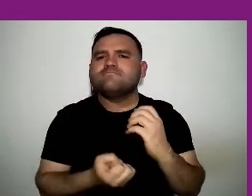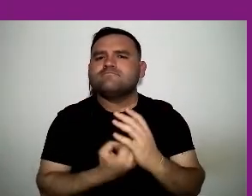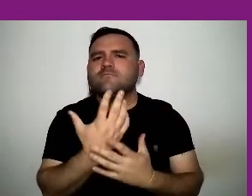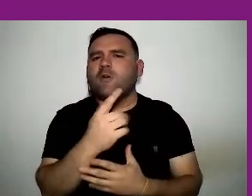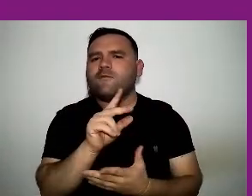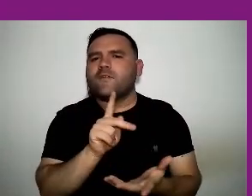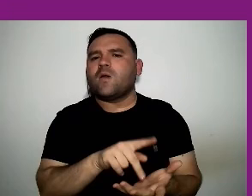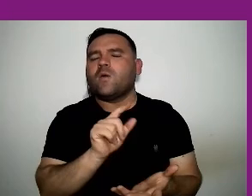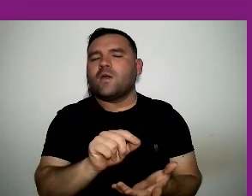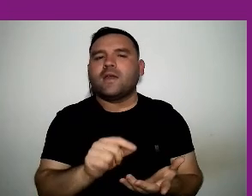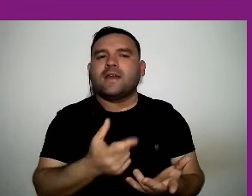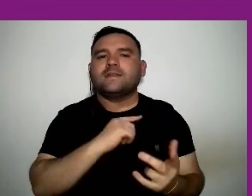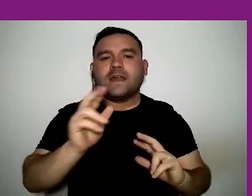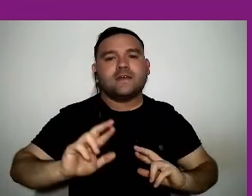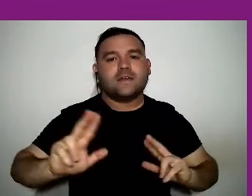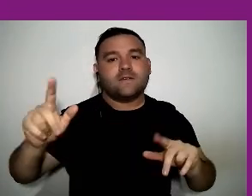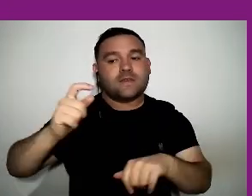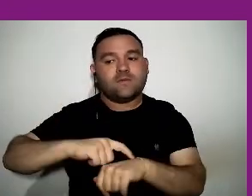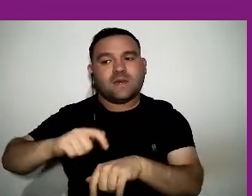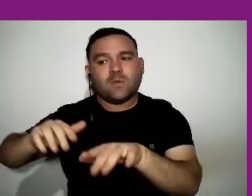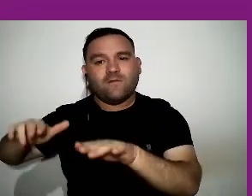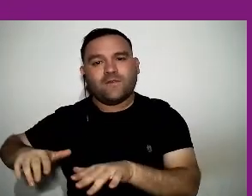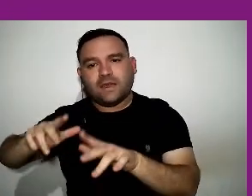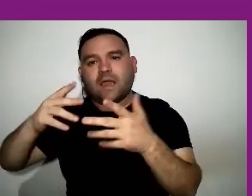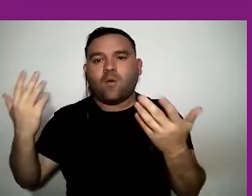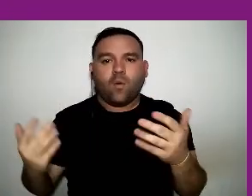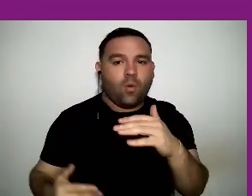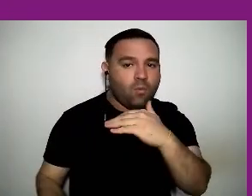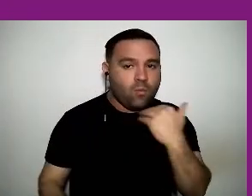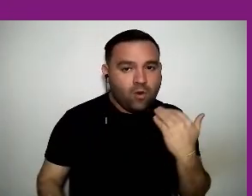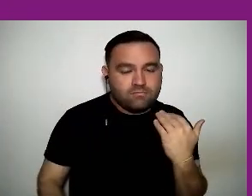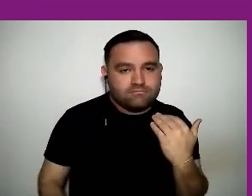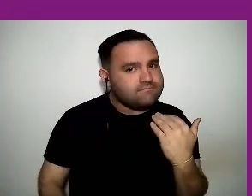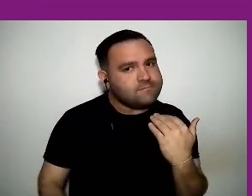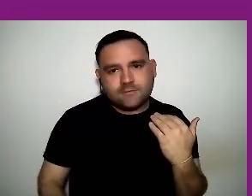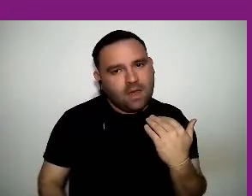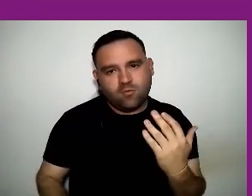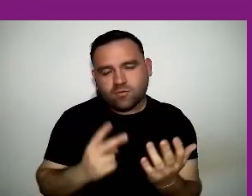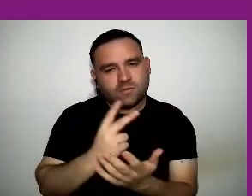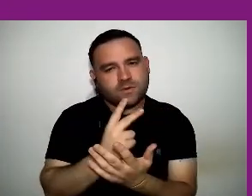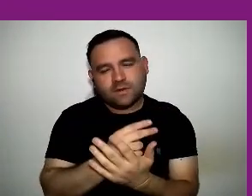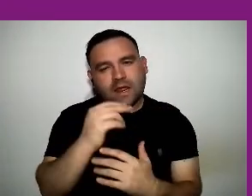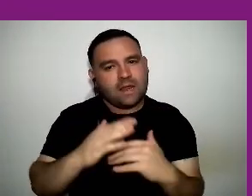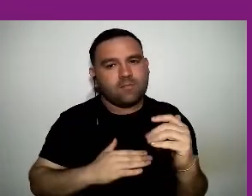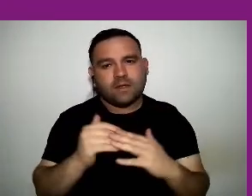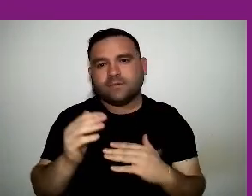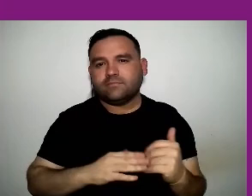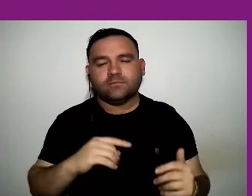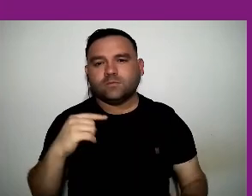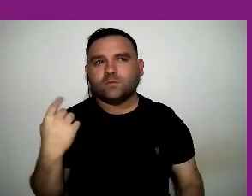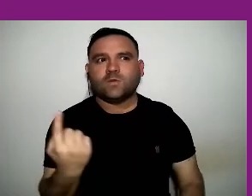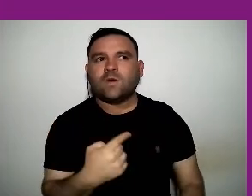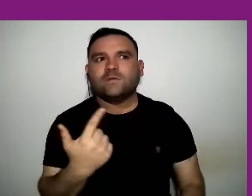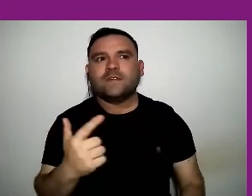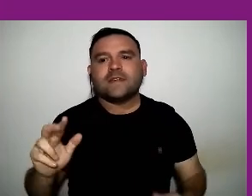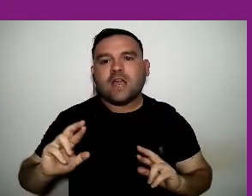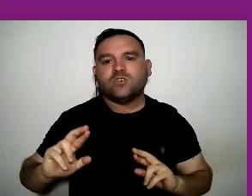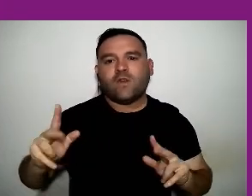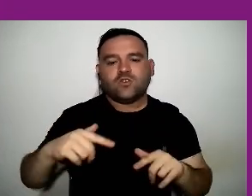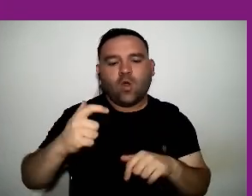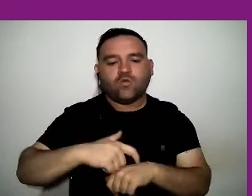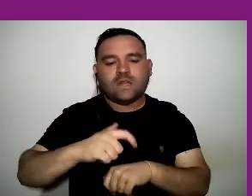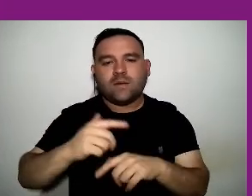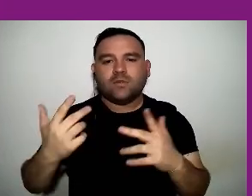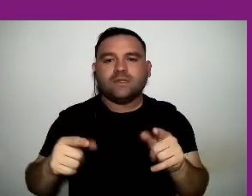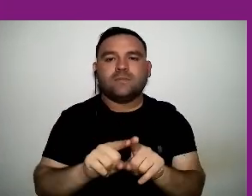de fato? Uma grande diferença em tempo de permanência ou mortalidade? Não. Na prática, nós não temos grandes diferenças em relação